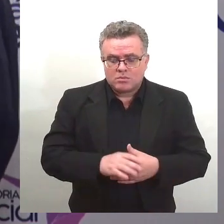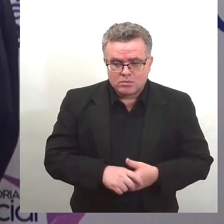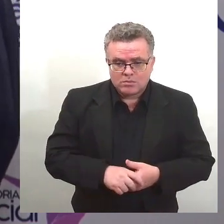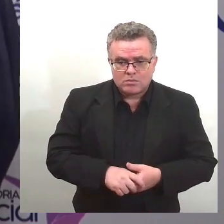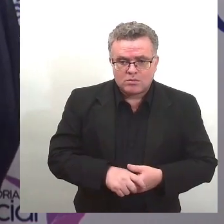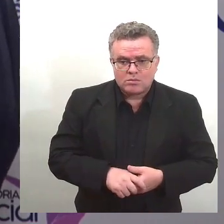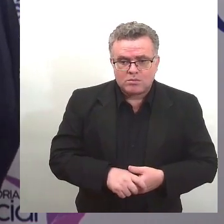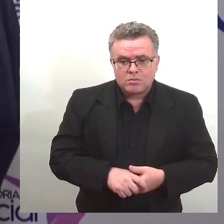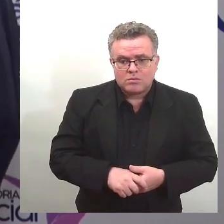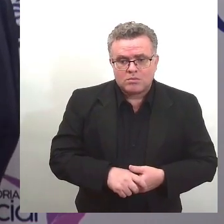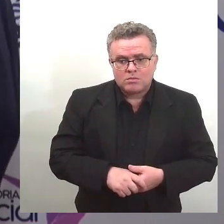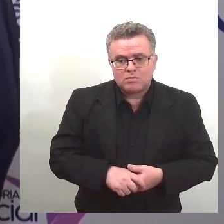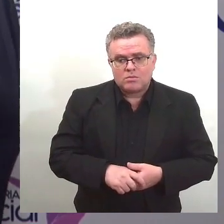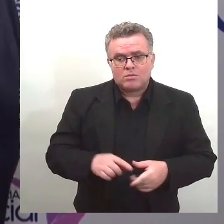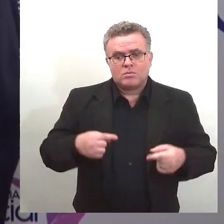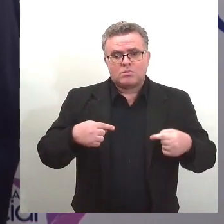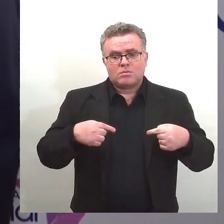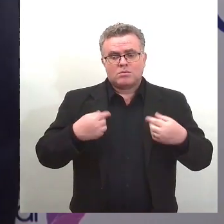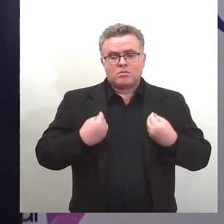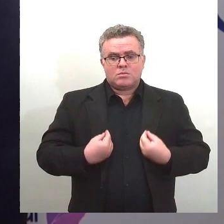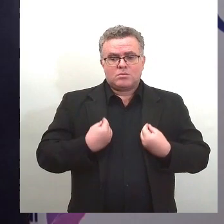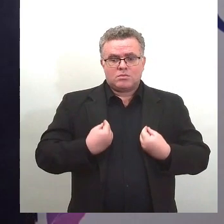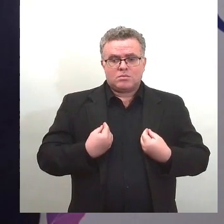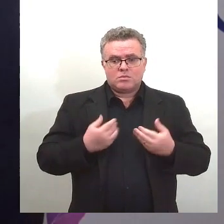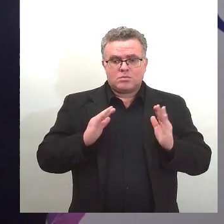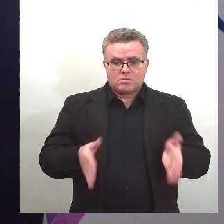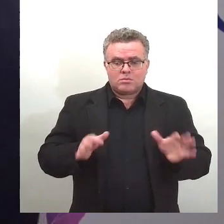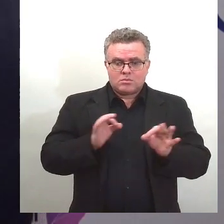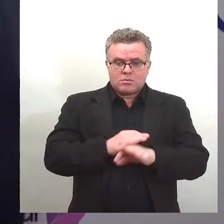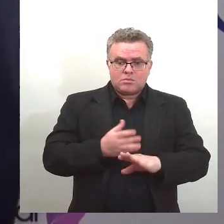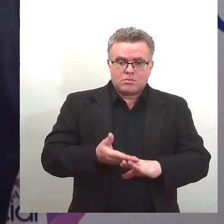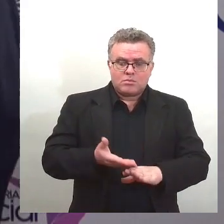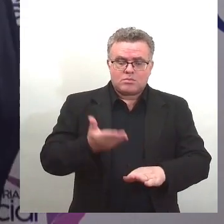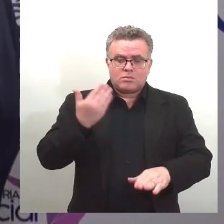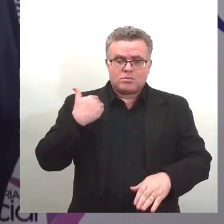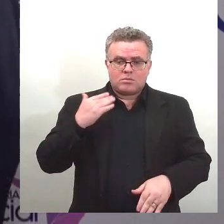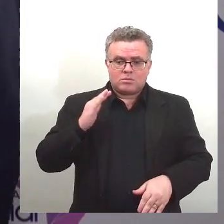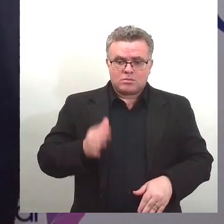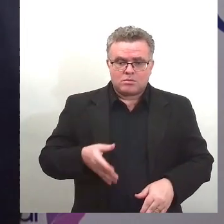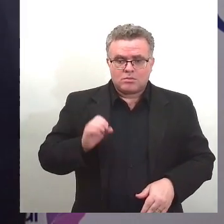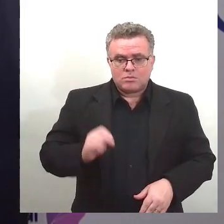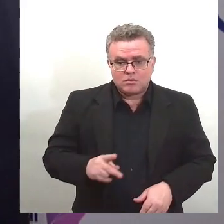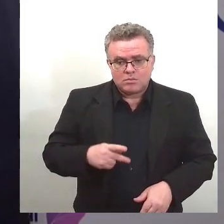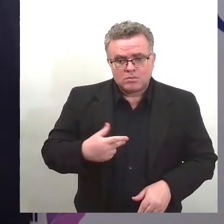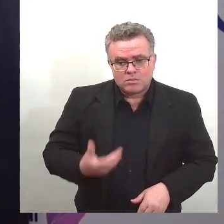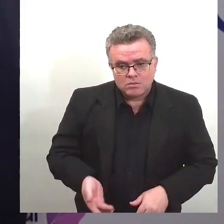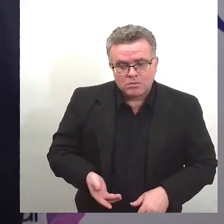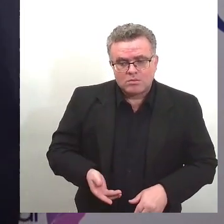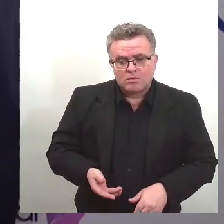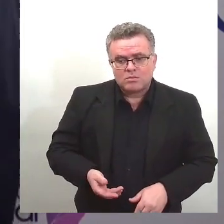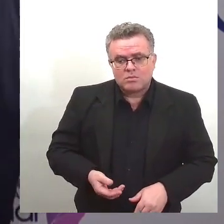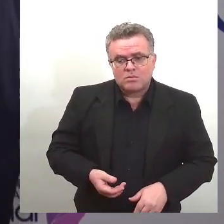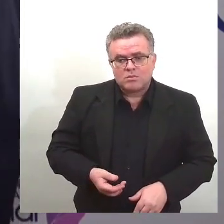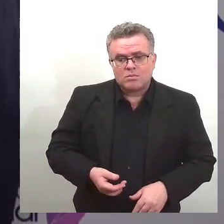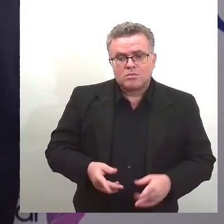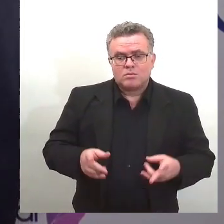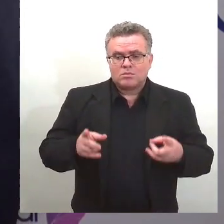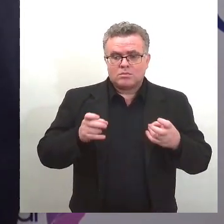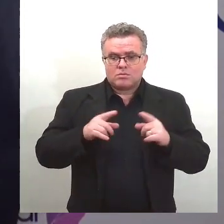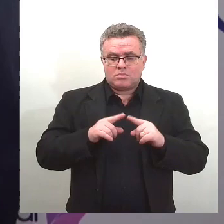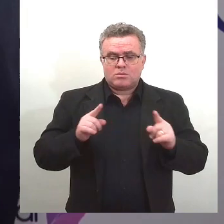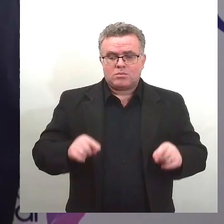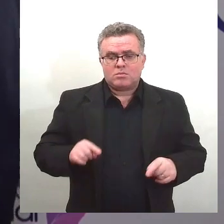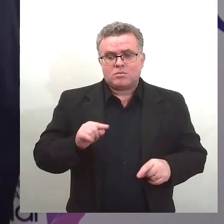eu participei da assembleia da categoria no último sábado, e os servidores do DETRAN,